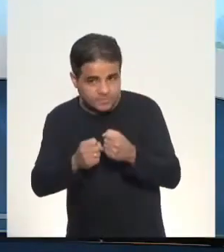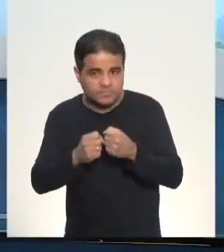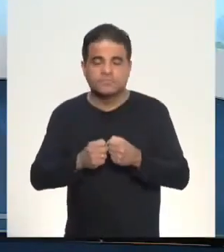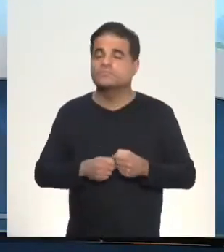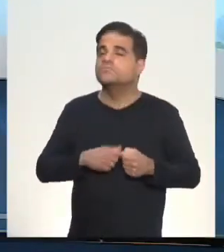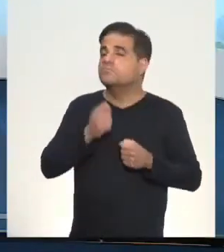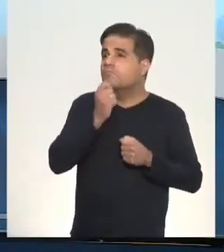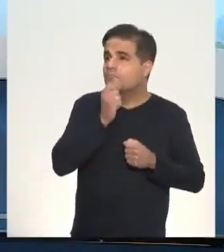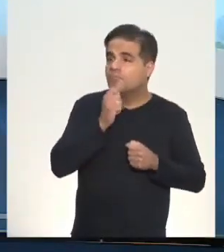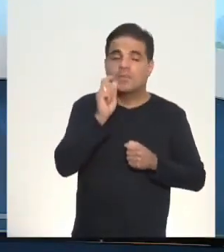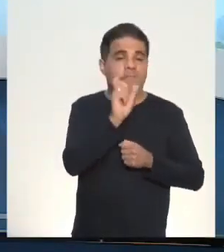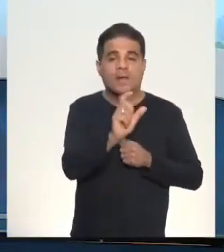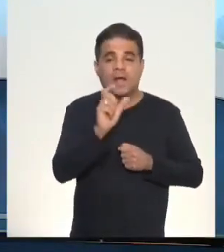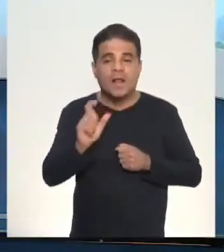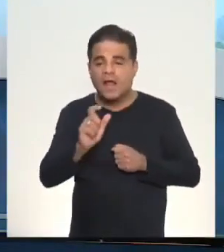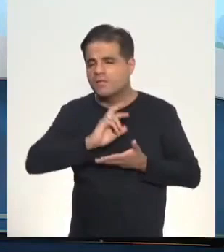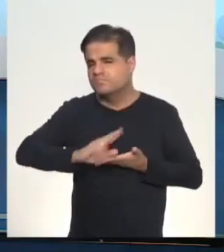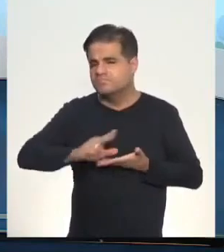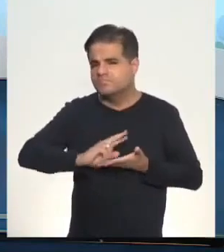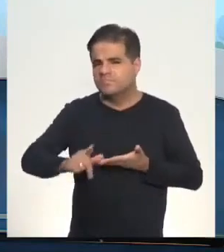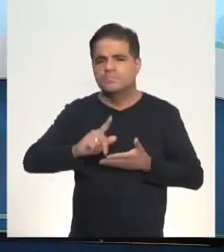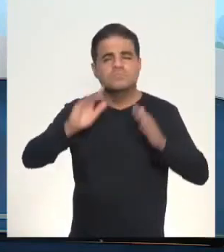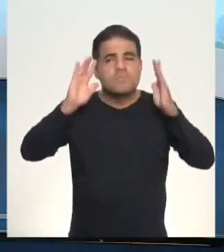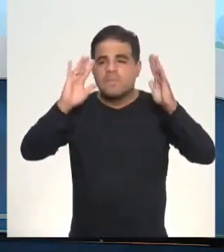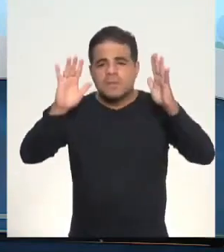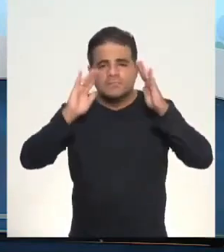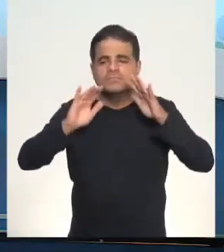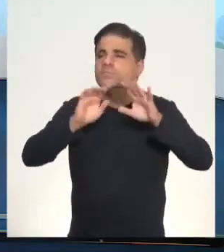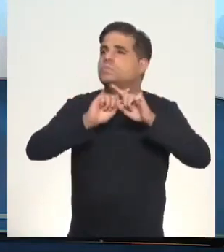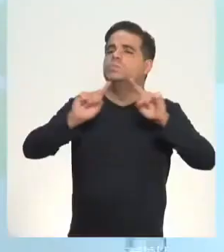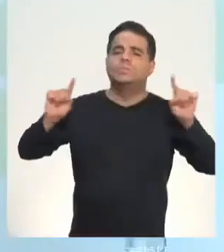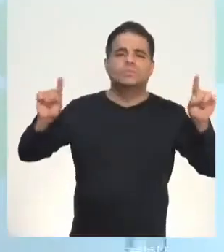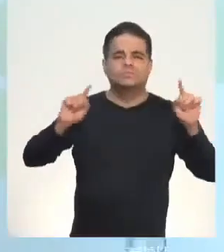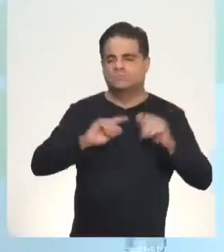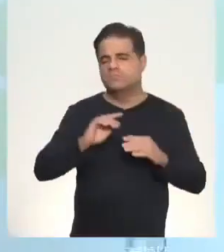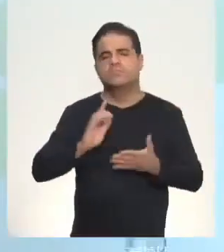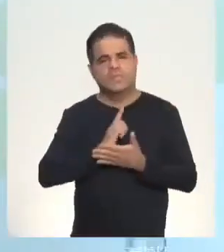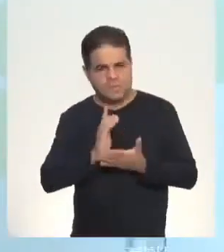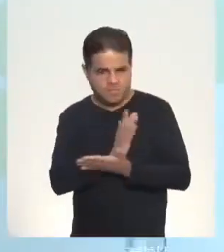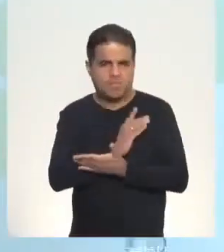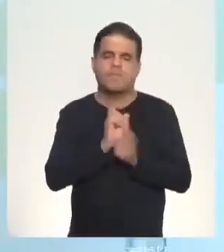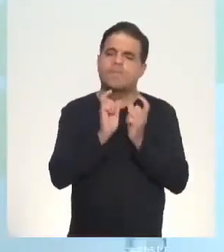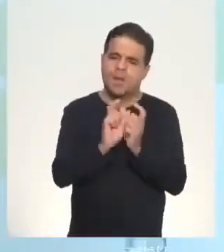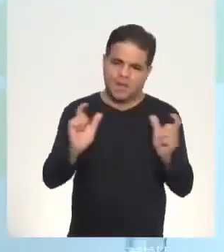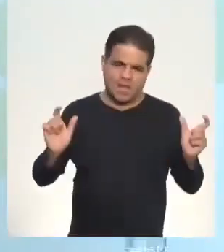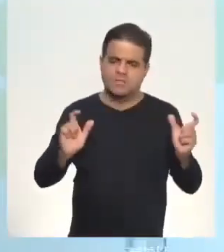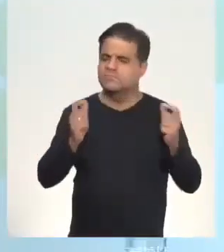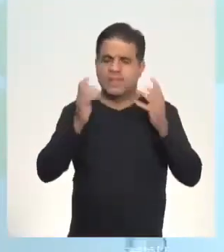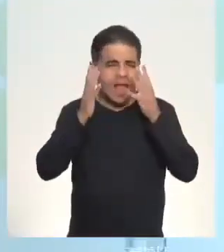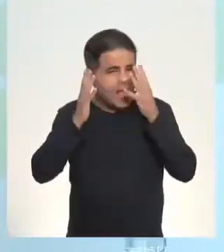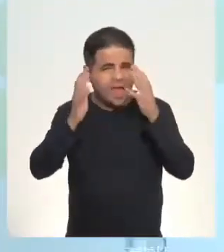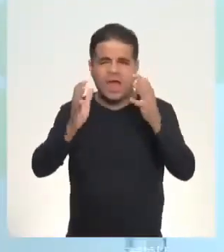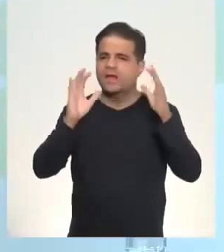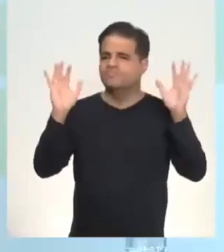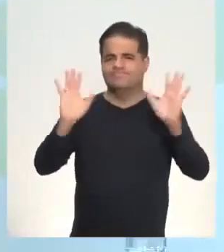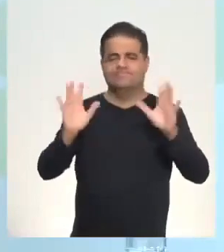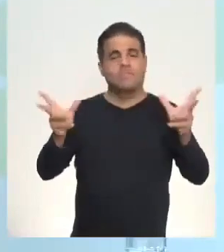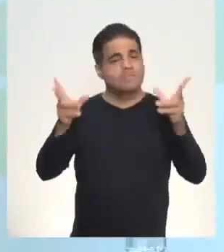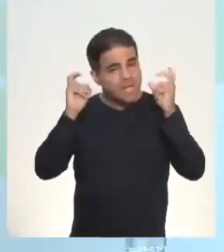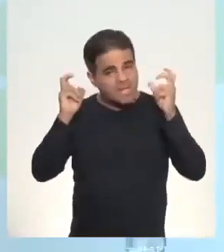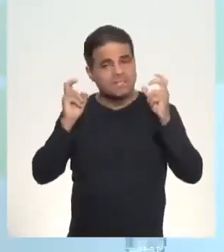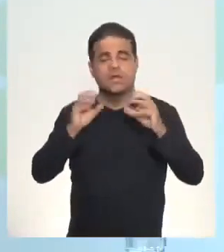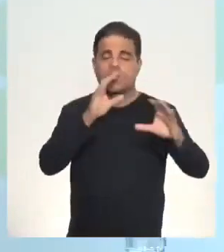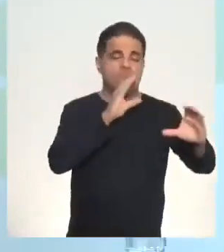sem uma palavra, tá? Não pensem no que está escrito durante as cenas, que vai ter algumas frases ali, mas não se atentem a isso. Percebam